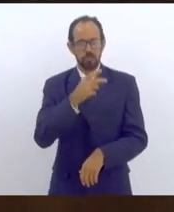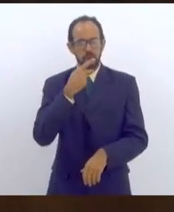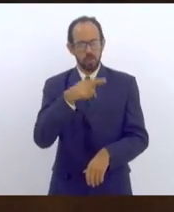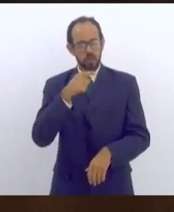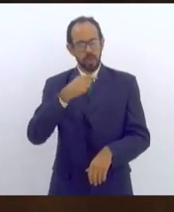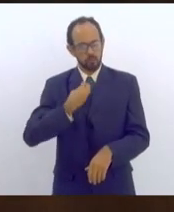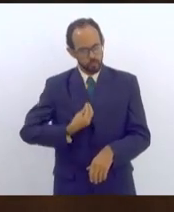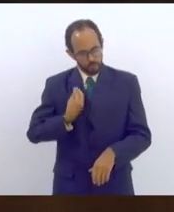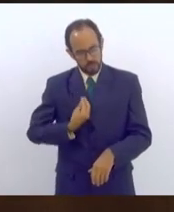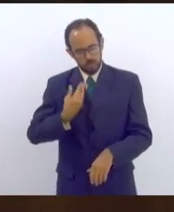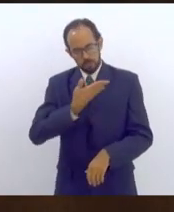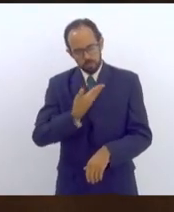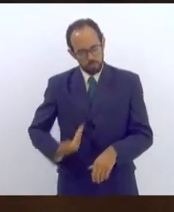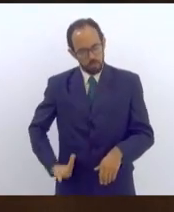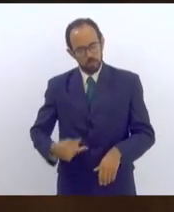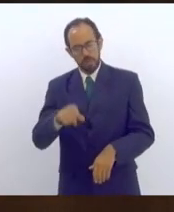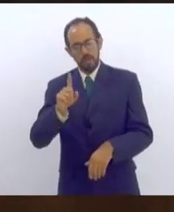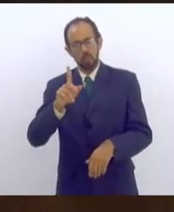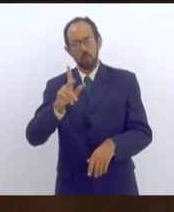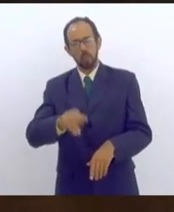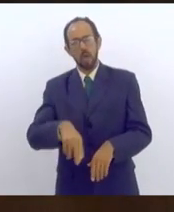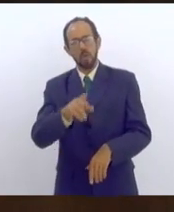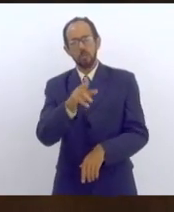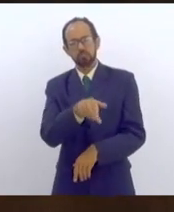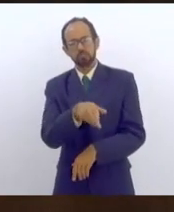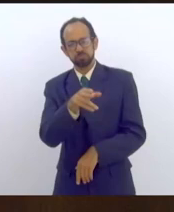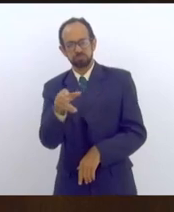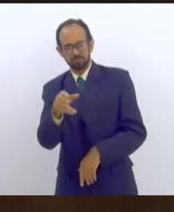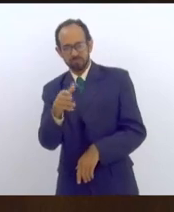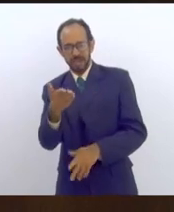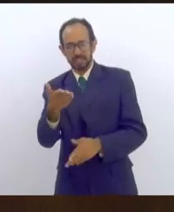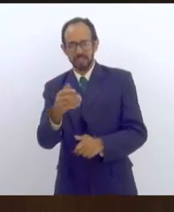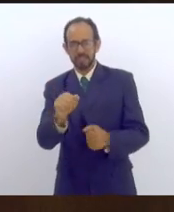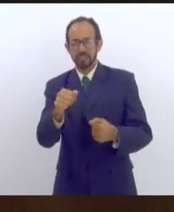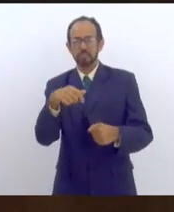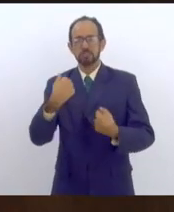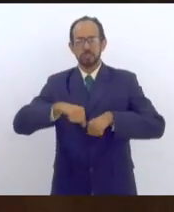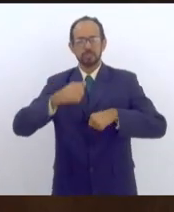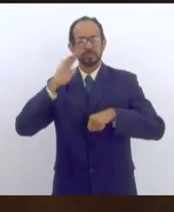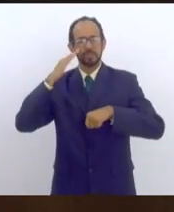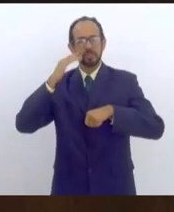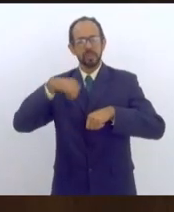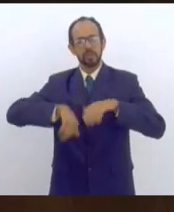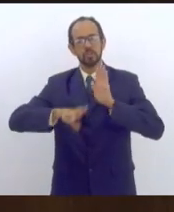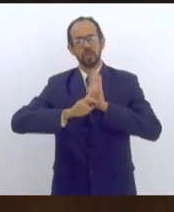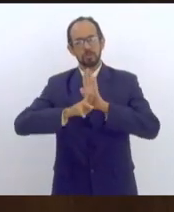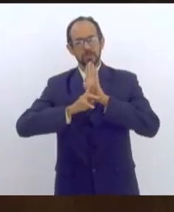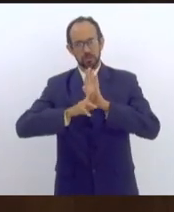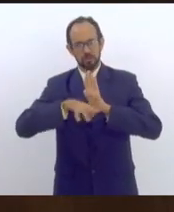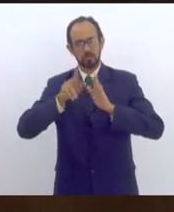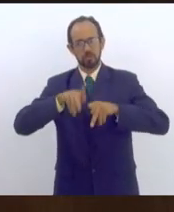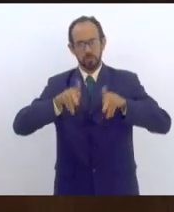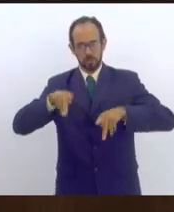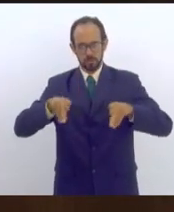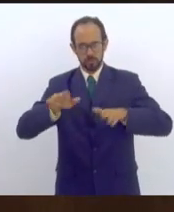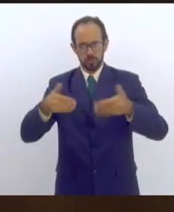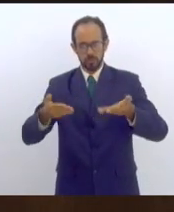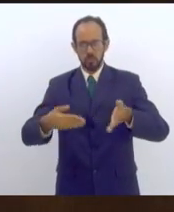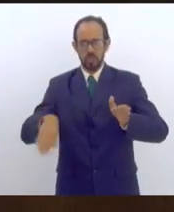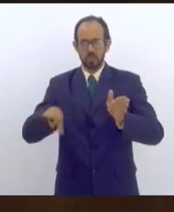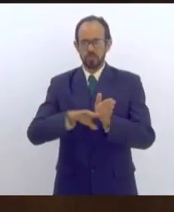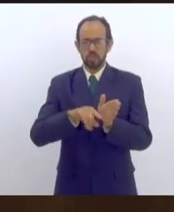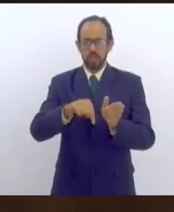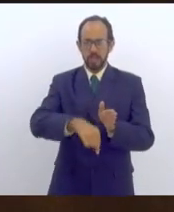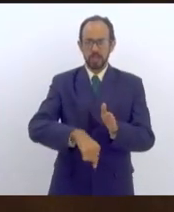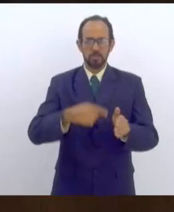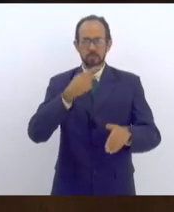precisa saber que representa a população e que a nossa vida muda daí então. Então eu vim aqui hoje dizer da emoção